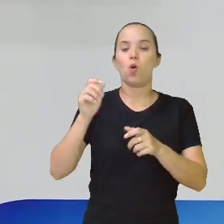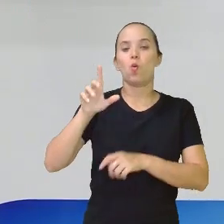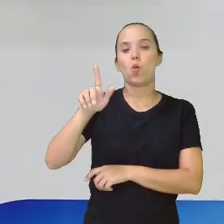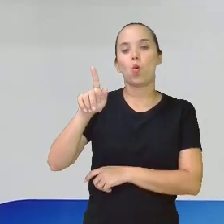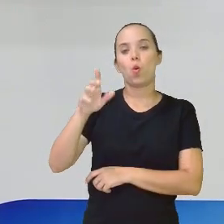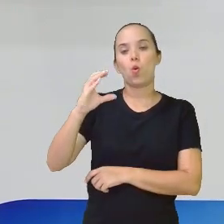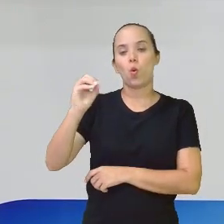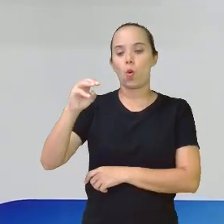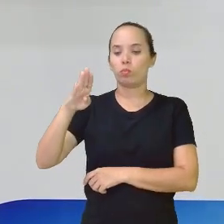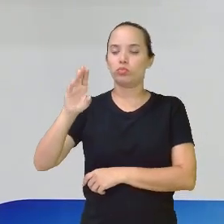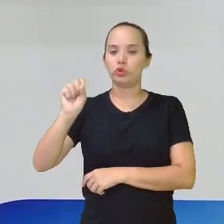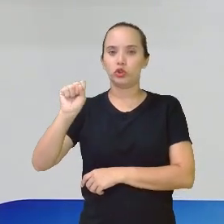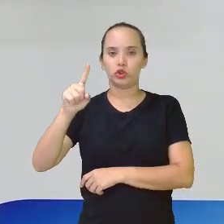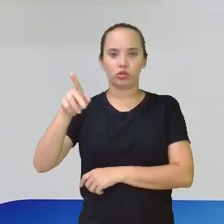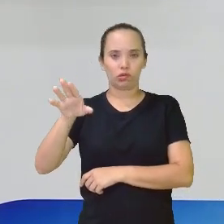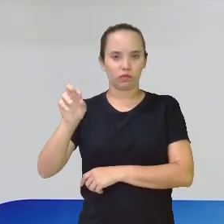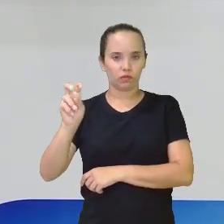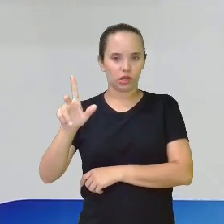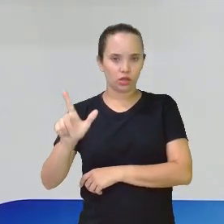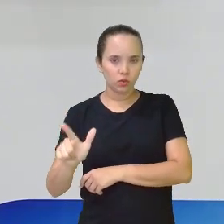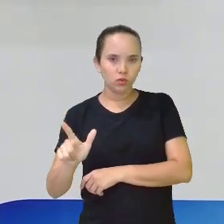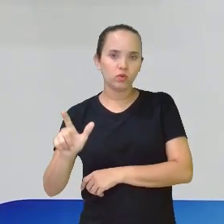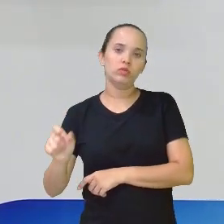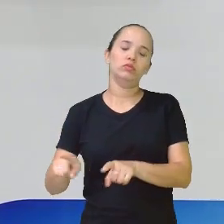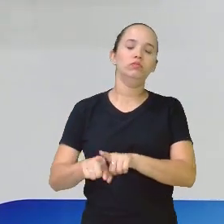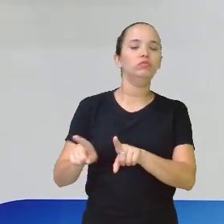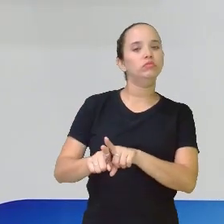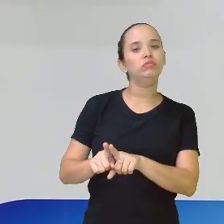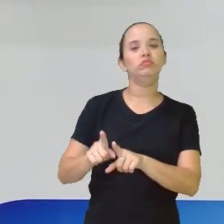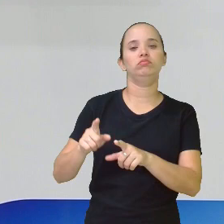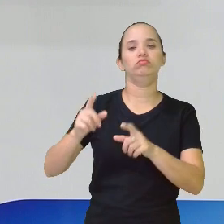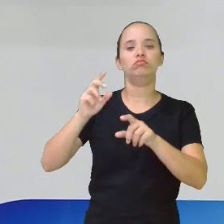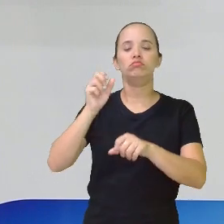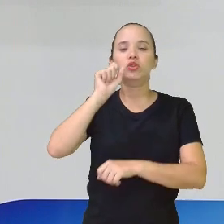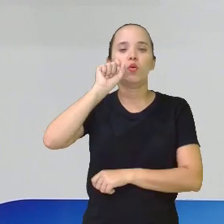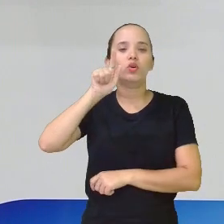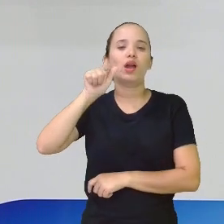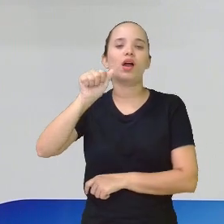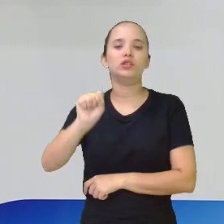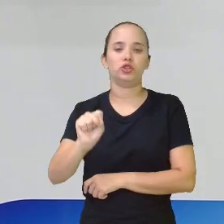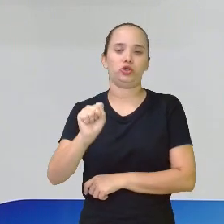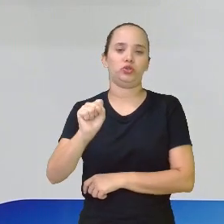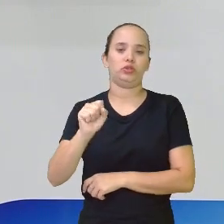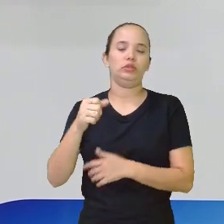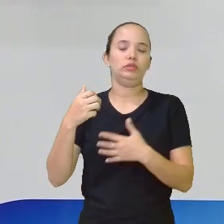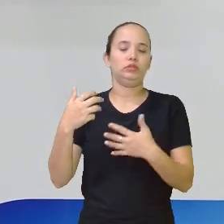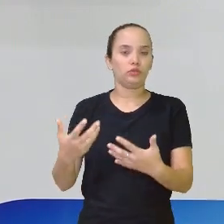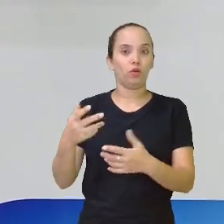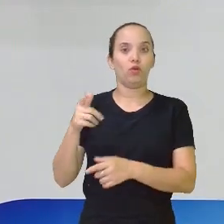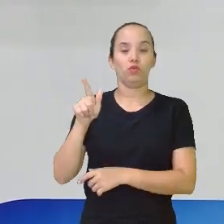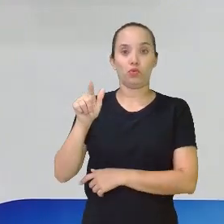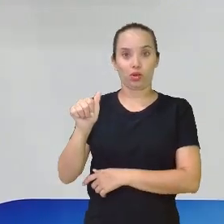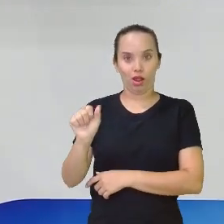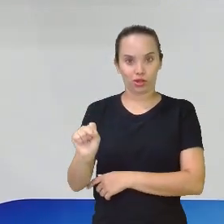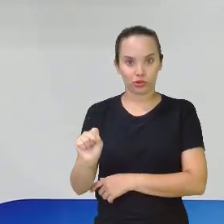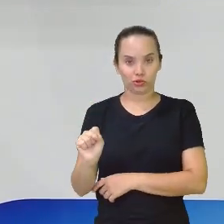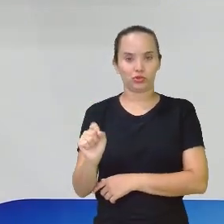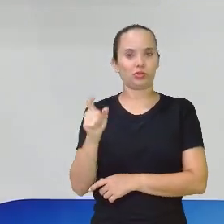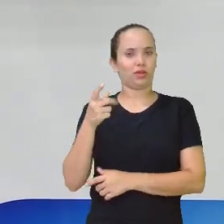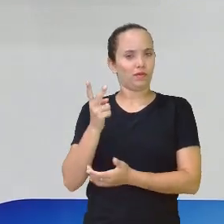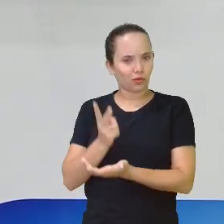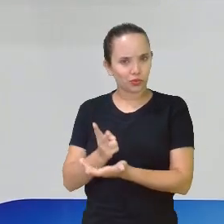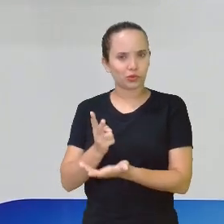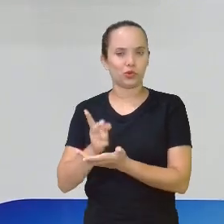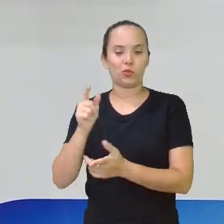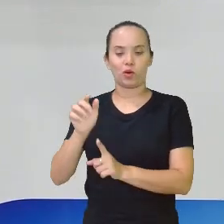eu coloco ali e esse gás, esse oxigênio vai fazer com que aquela vela permaneça acesa.